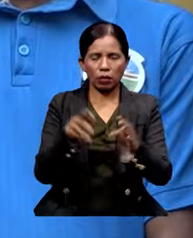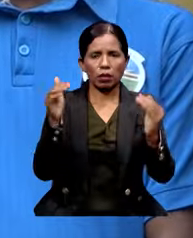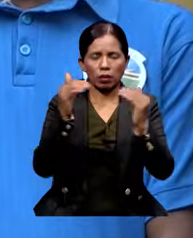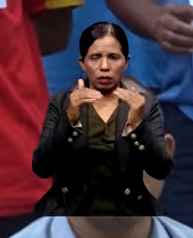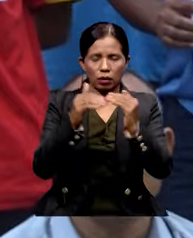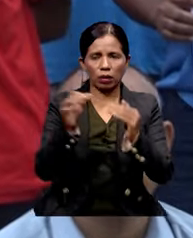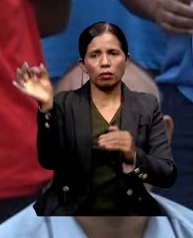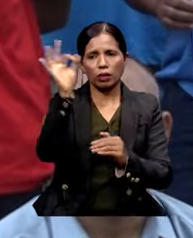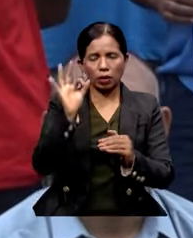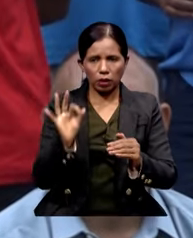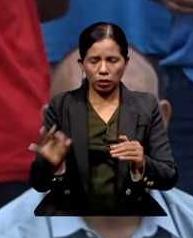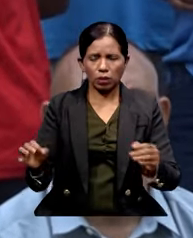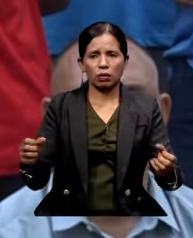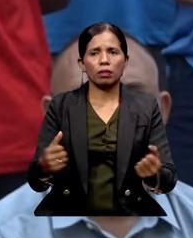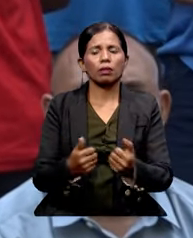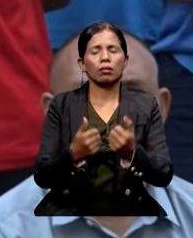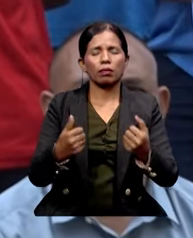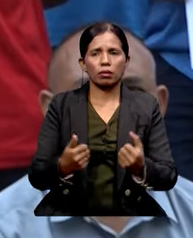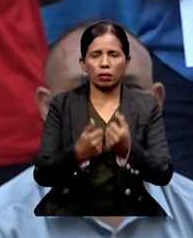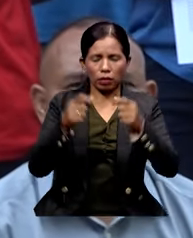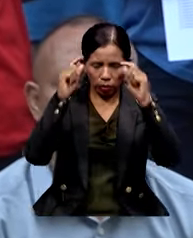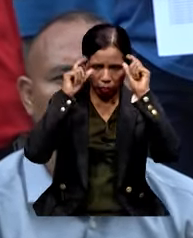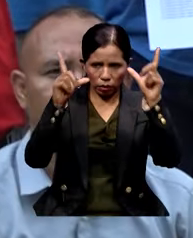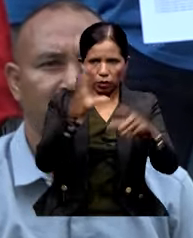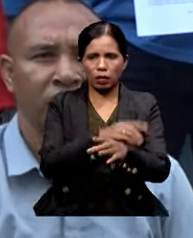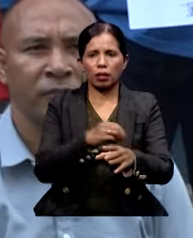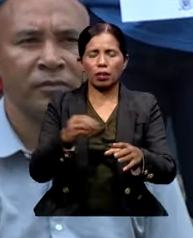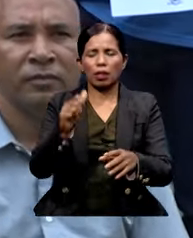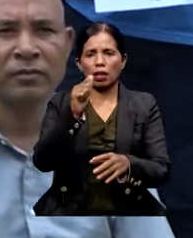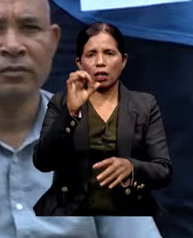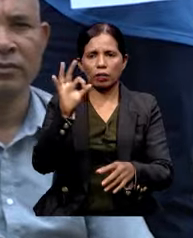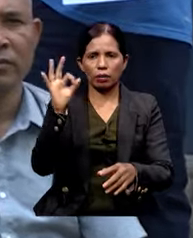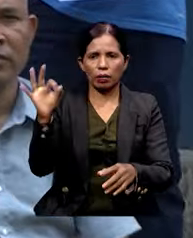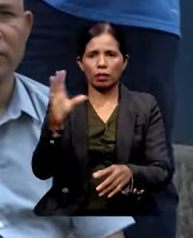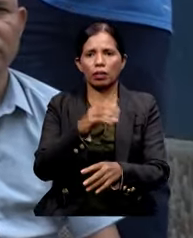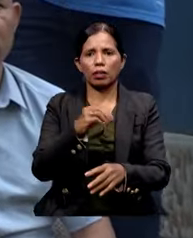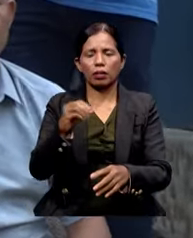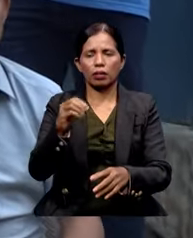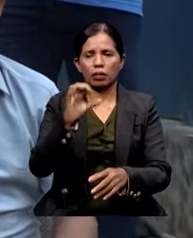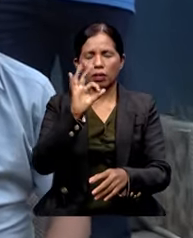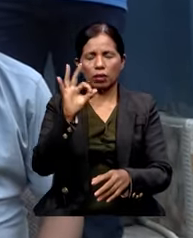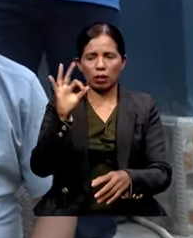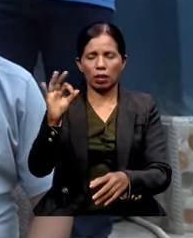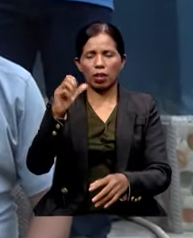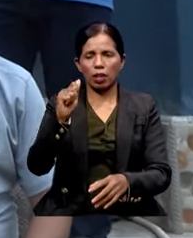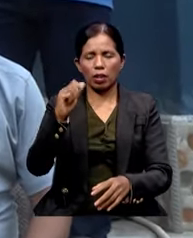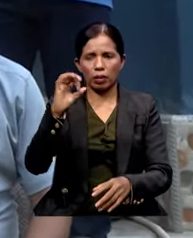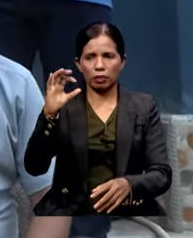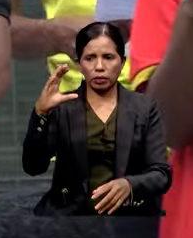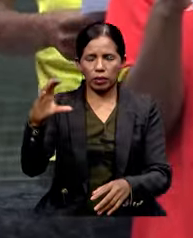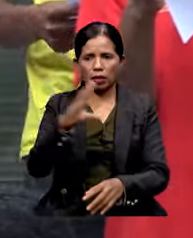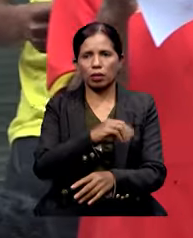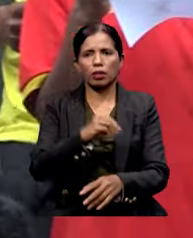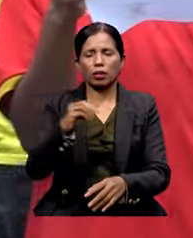Federação Futebol Timor-Leste to nível Asian Football Federation AFF, Asian Football Confederation AFC no